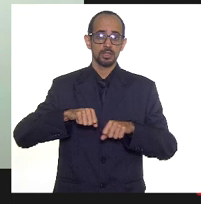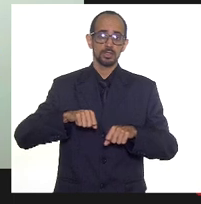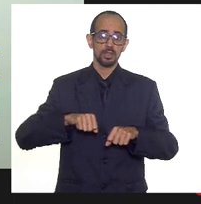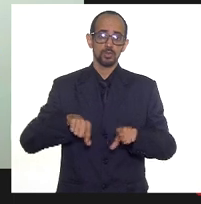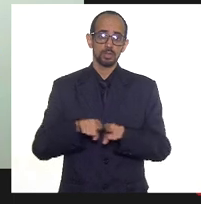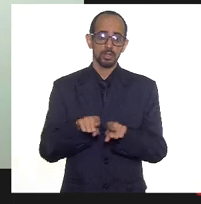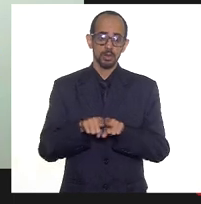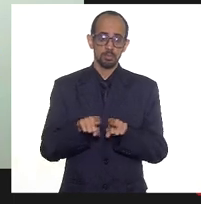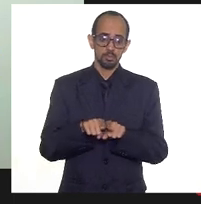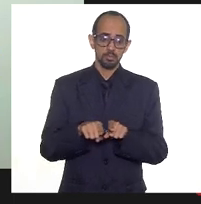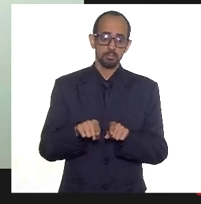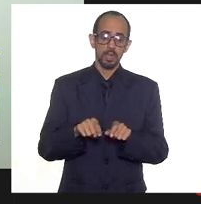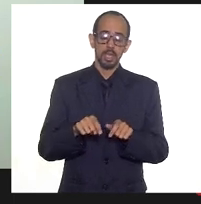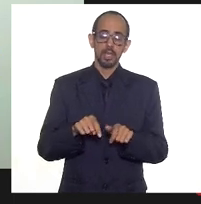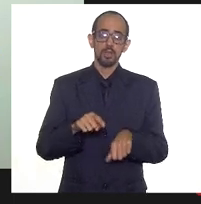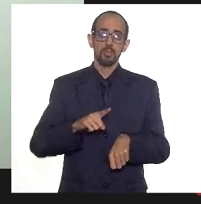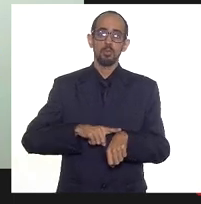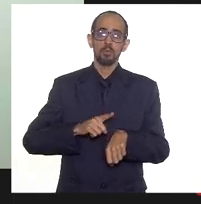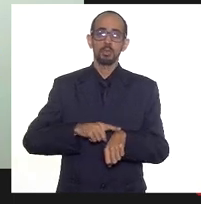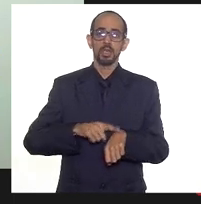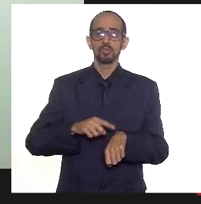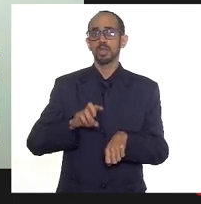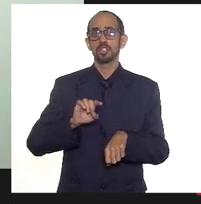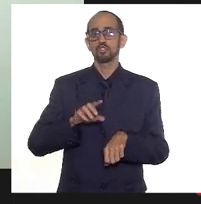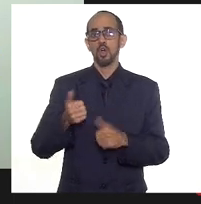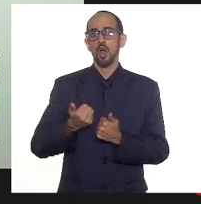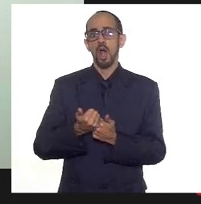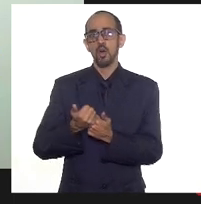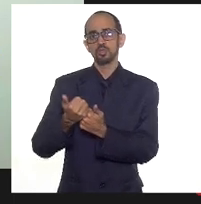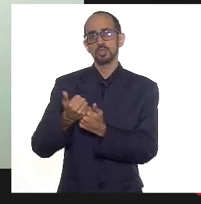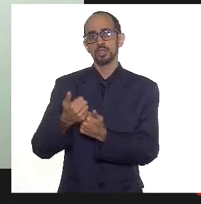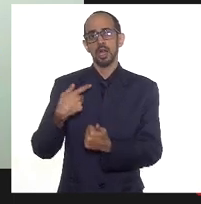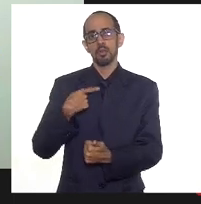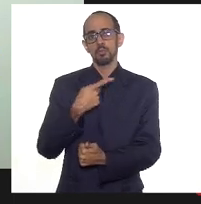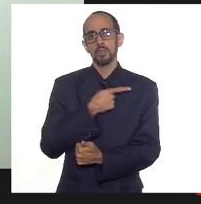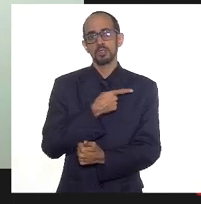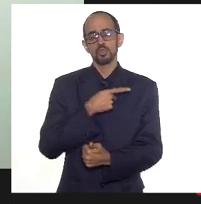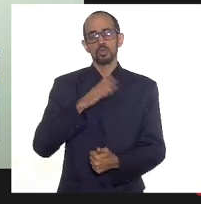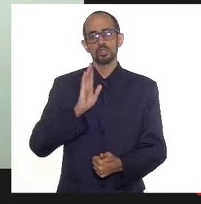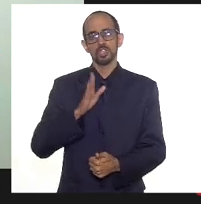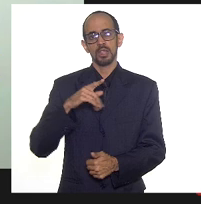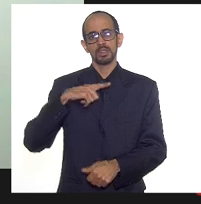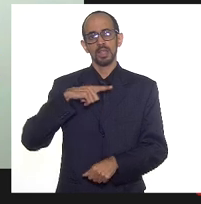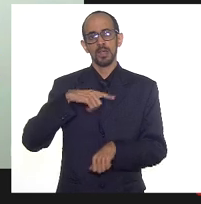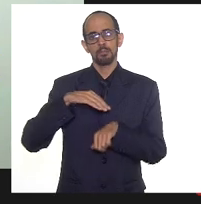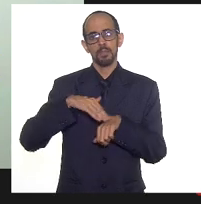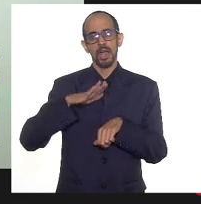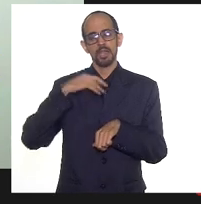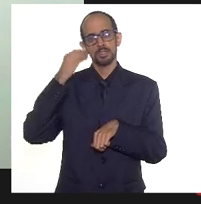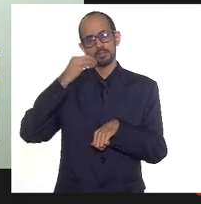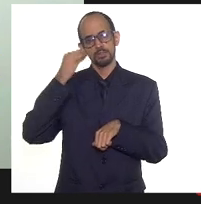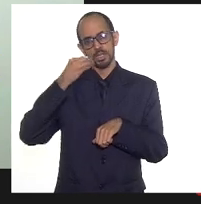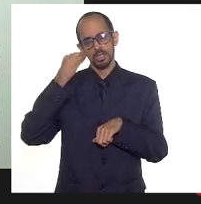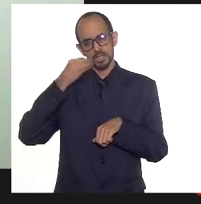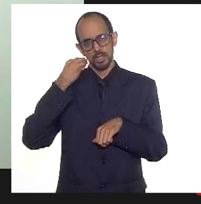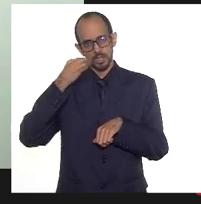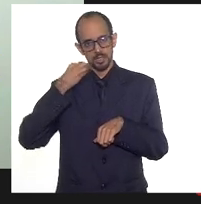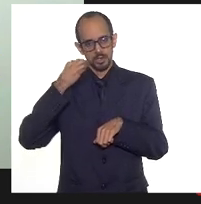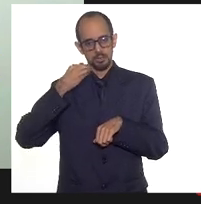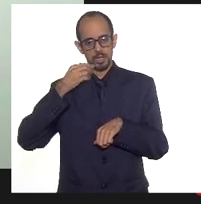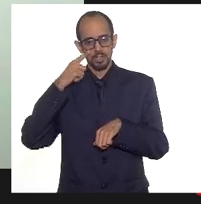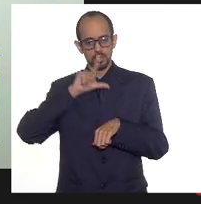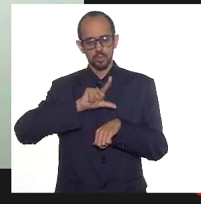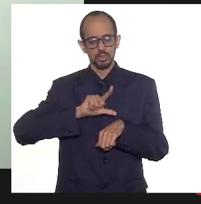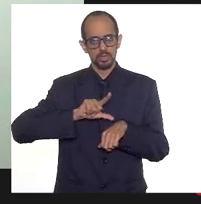de auxiliar, eles precisam auxiliar um pastor que já tem mais tempo, que já tem mais conhecimento, para que eles tenham um